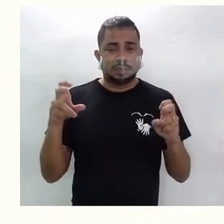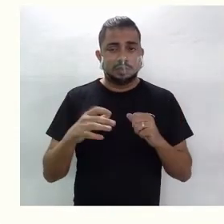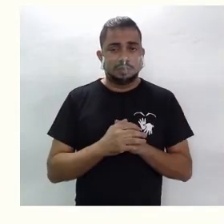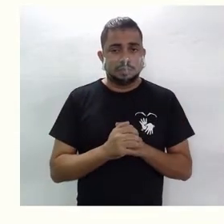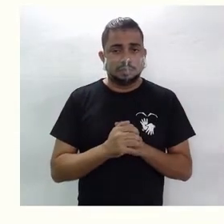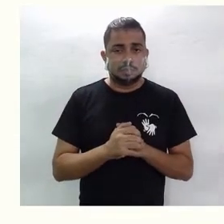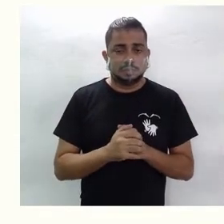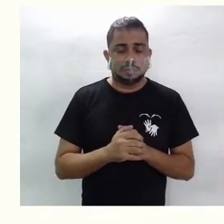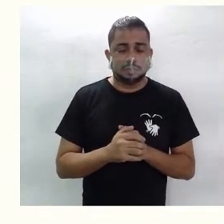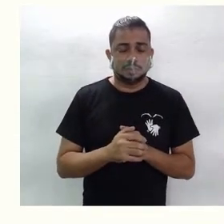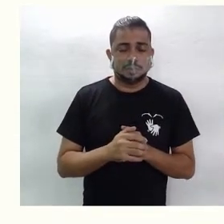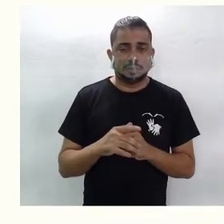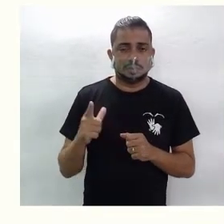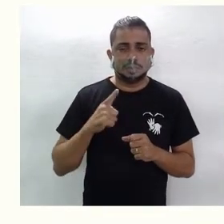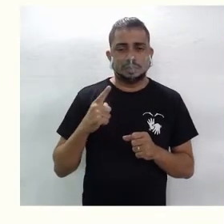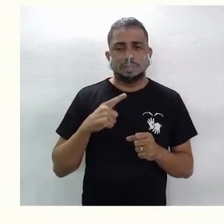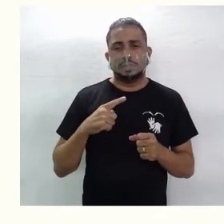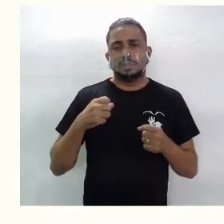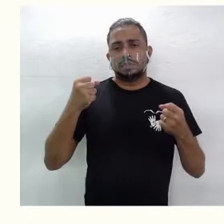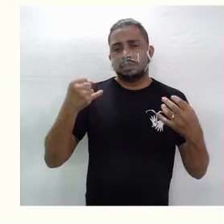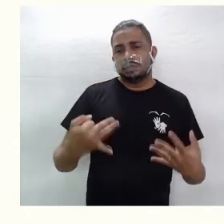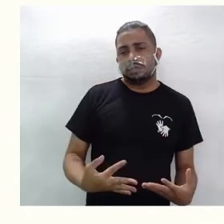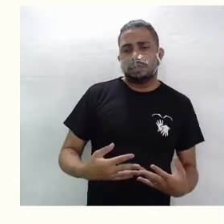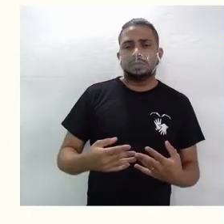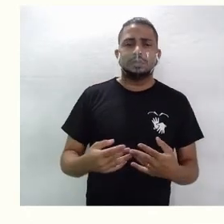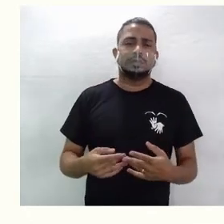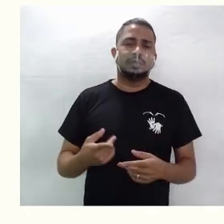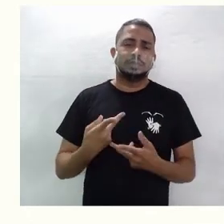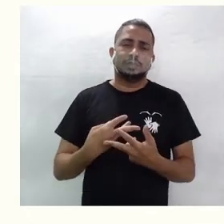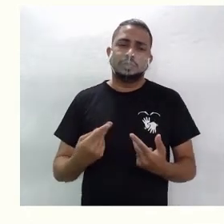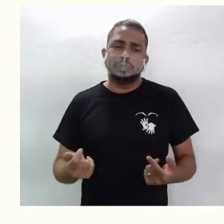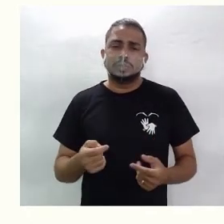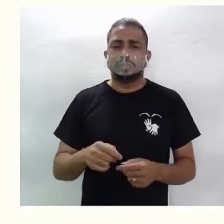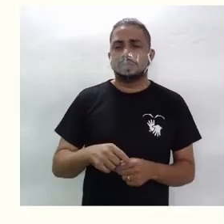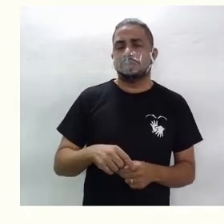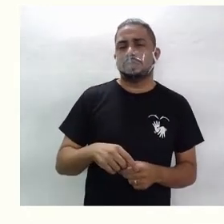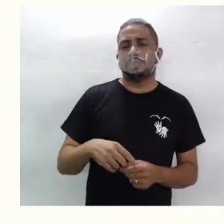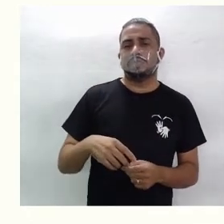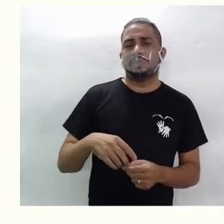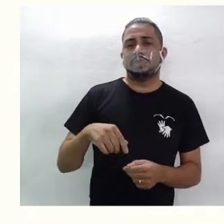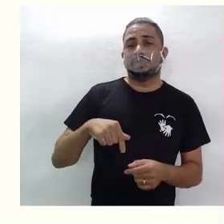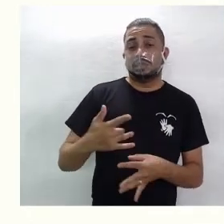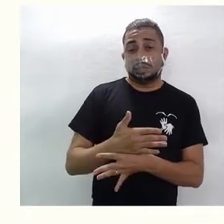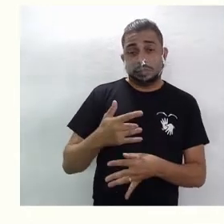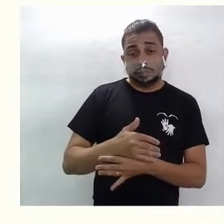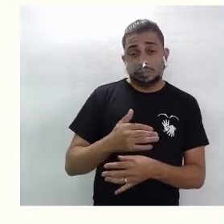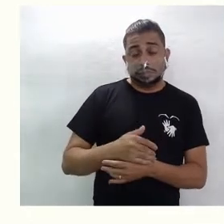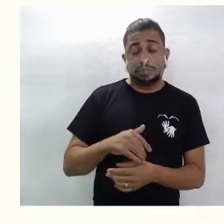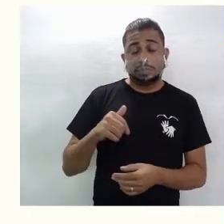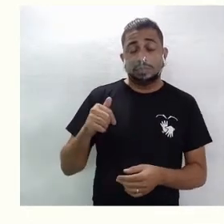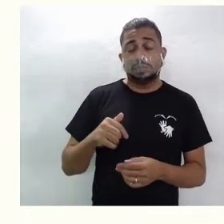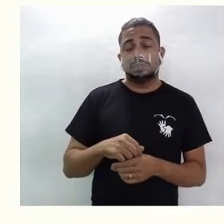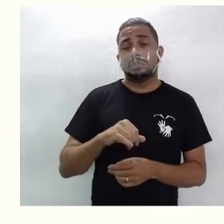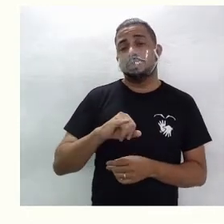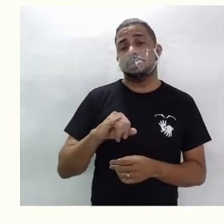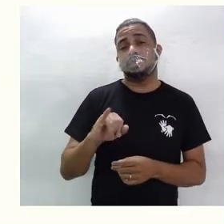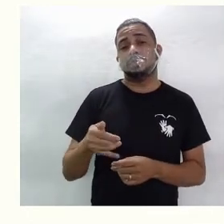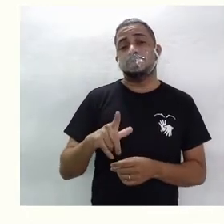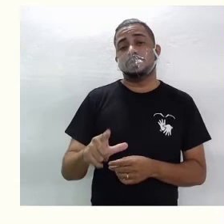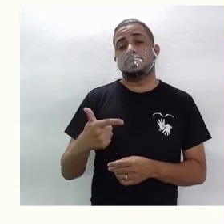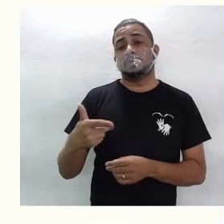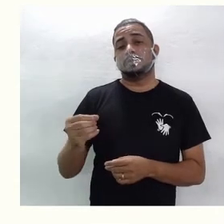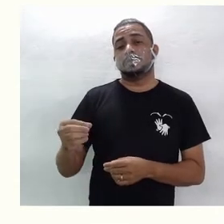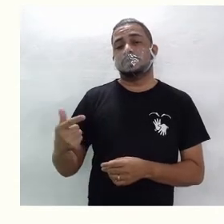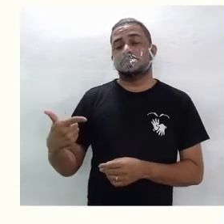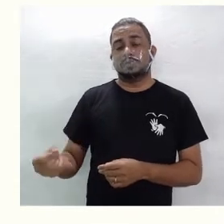uma destinação final de resíduos sólidos urbanos em Pernambuco, em julho de 2020. Esse estudo aí,